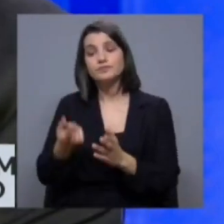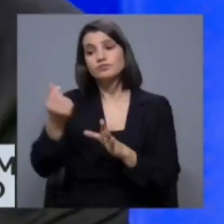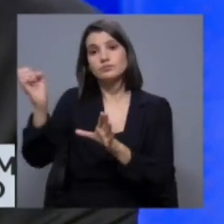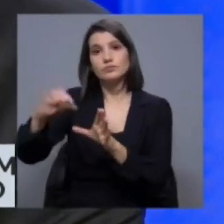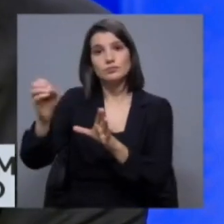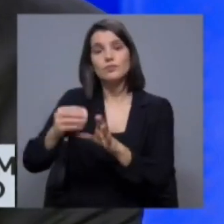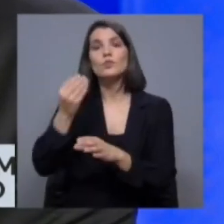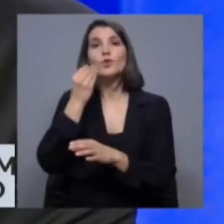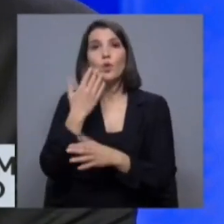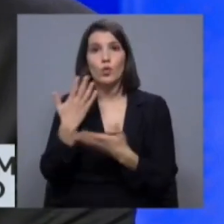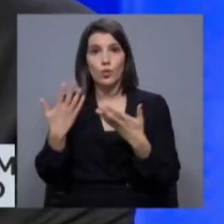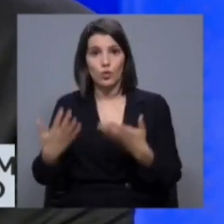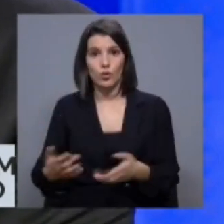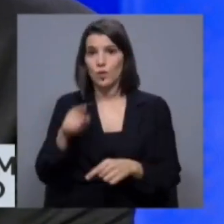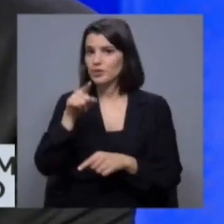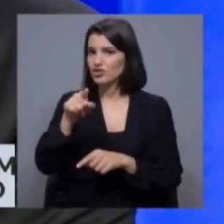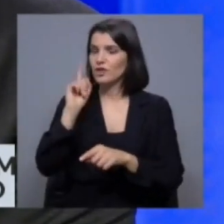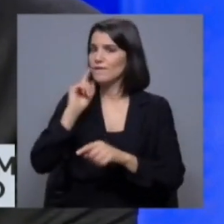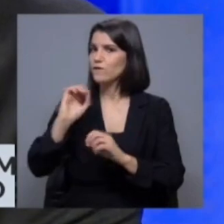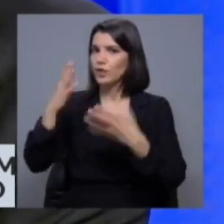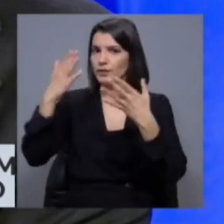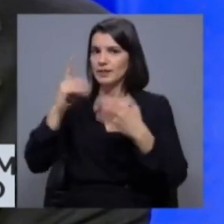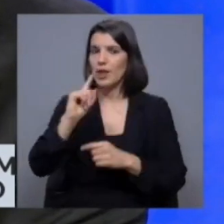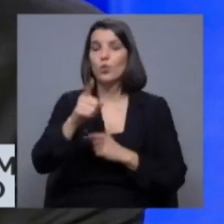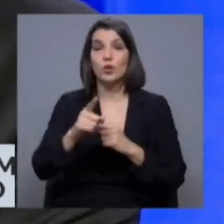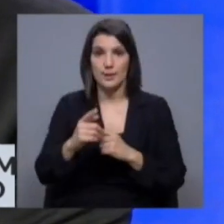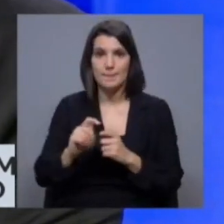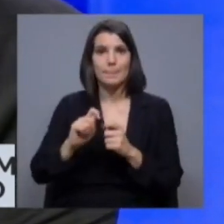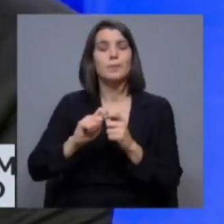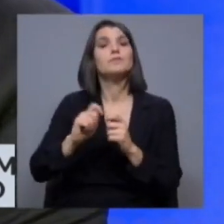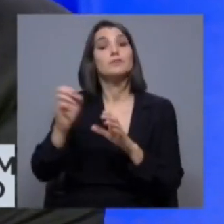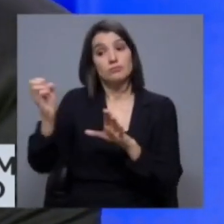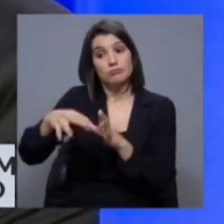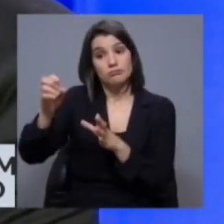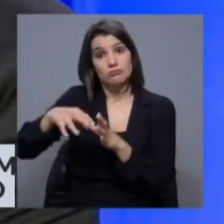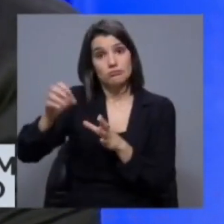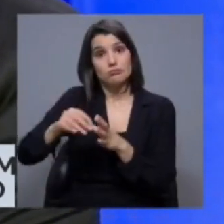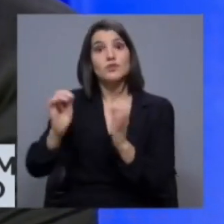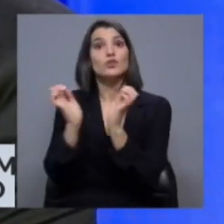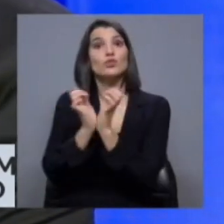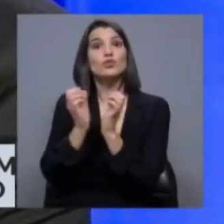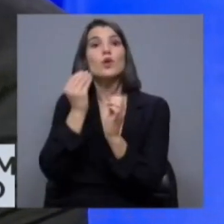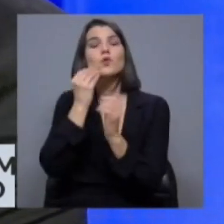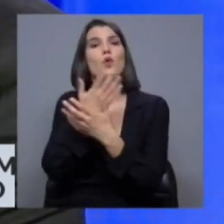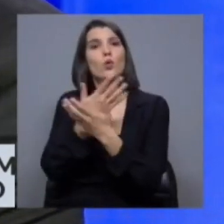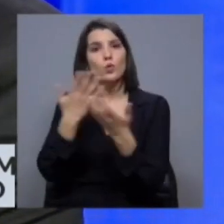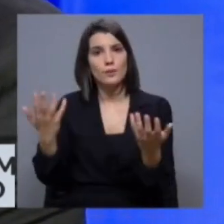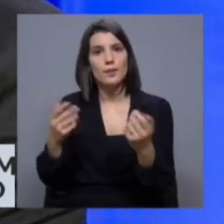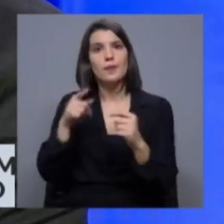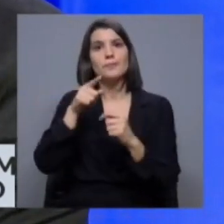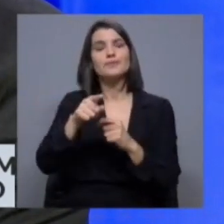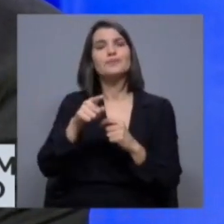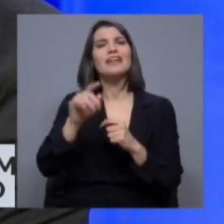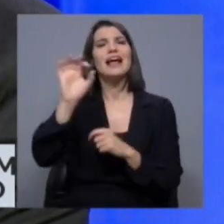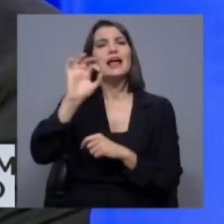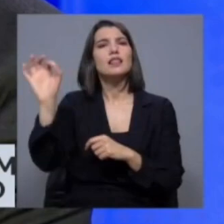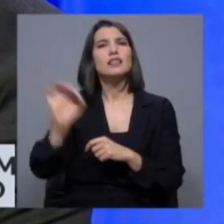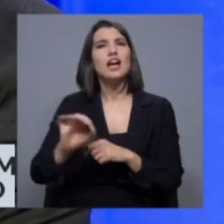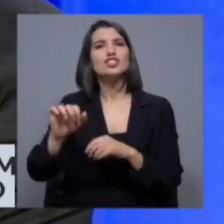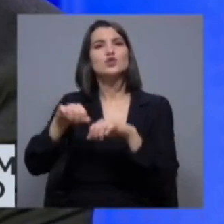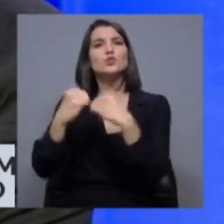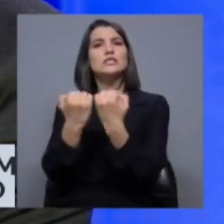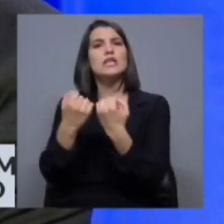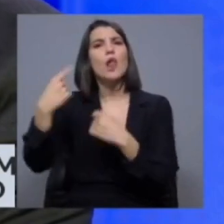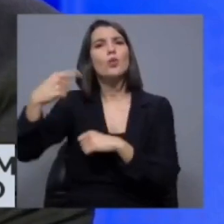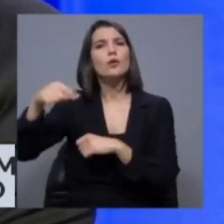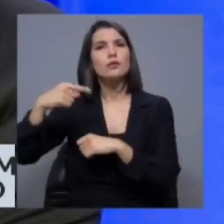capitalização mas com esta música é possivelmente fundamental o que vai financiar este lado capitalização é atribuição daquela taxa social